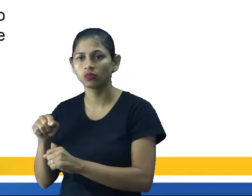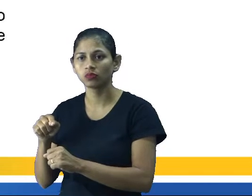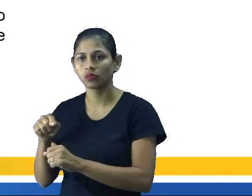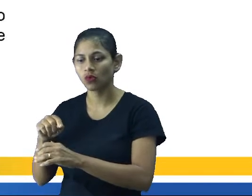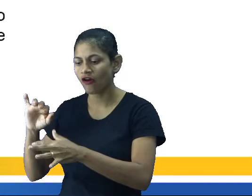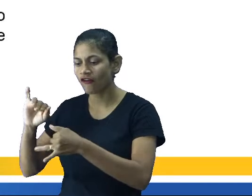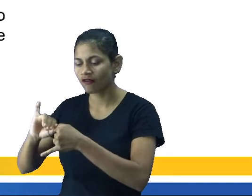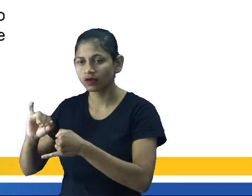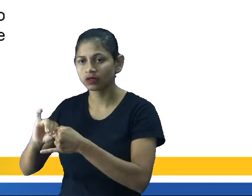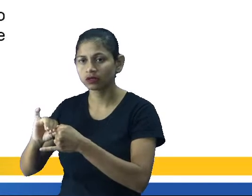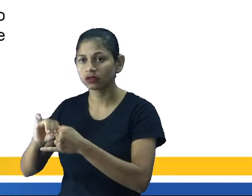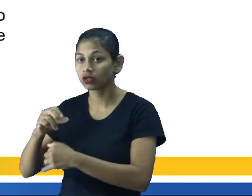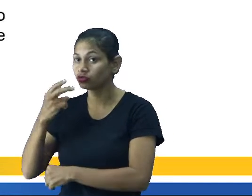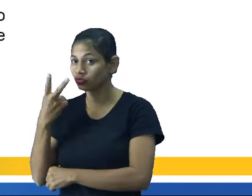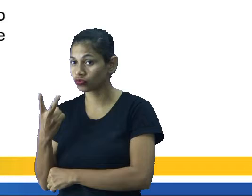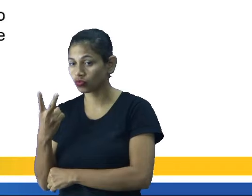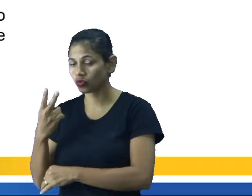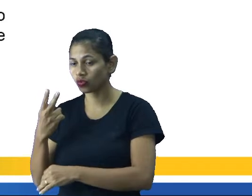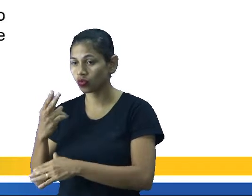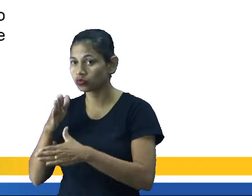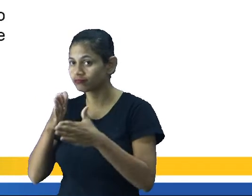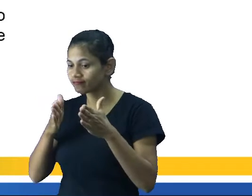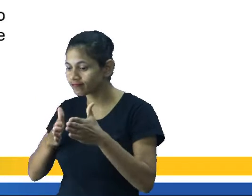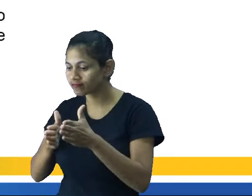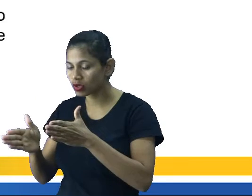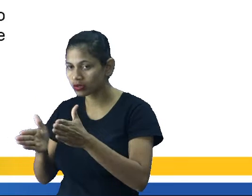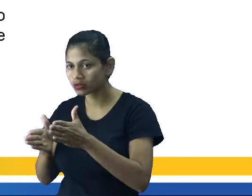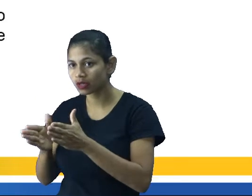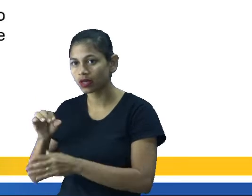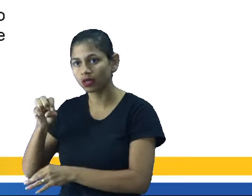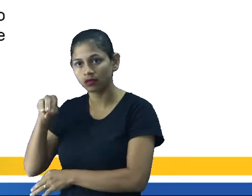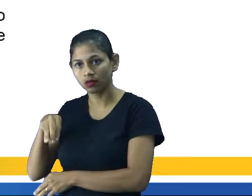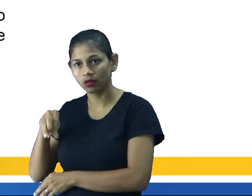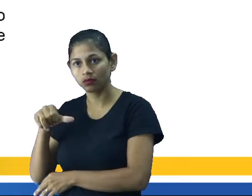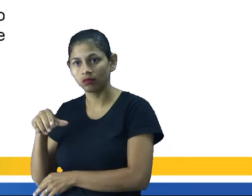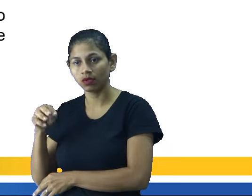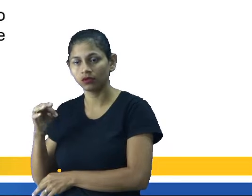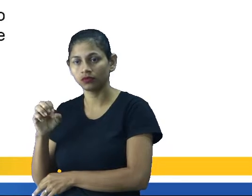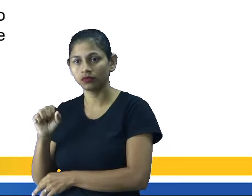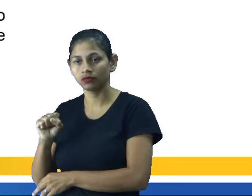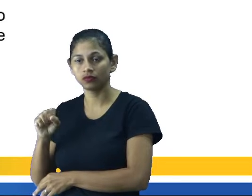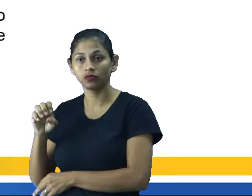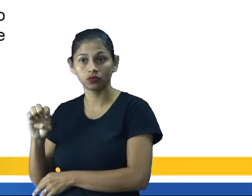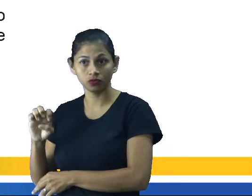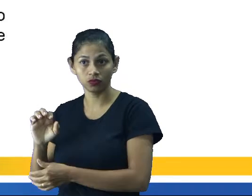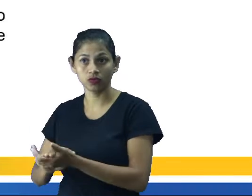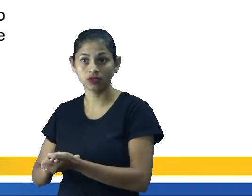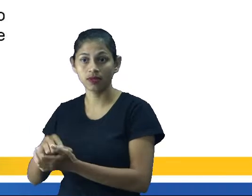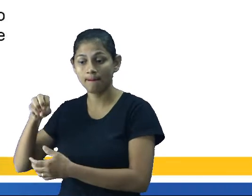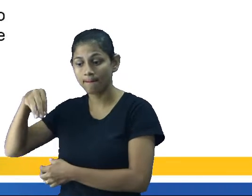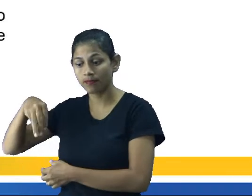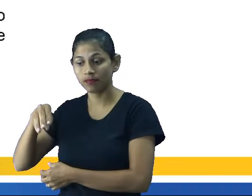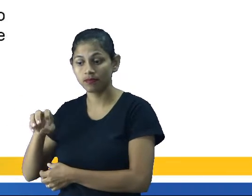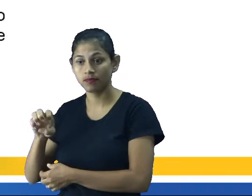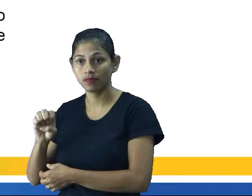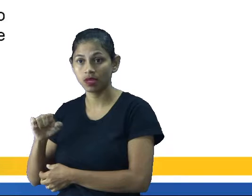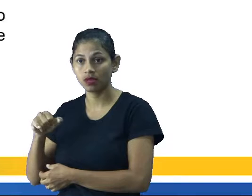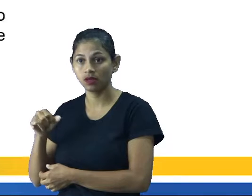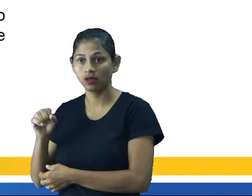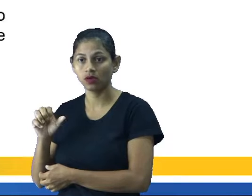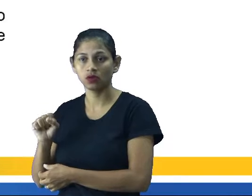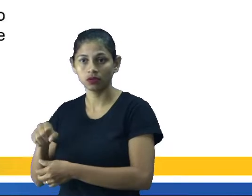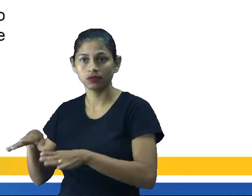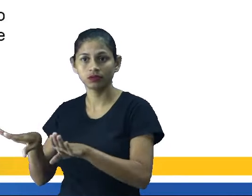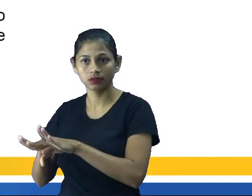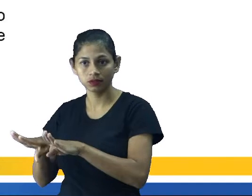processos de divisão celular, a mitose e a meiose. Realiza também a respiração celular para obter energia e